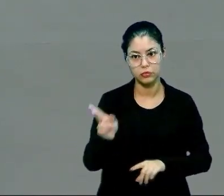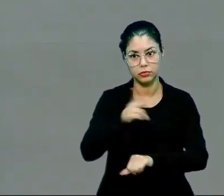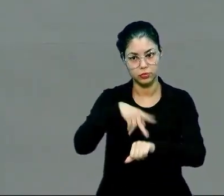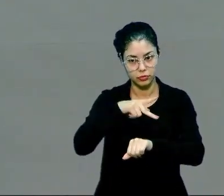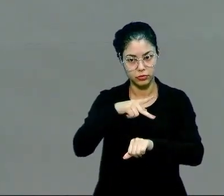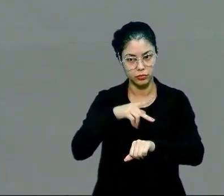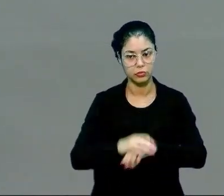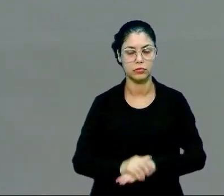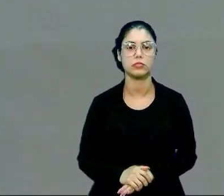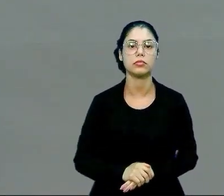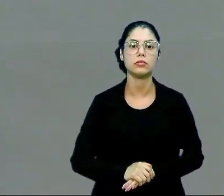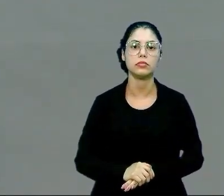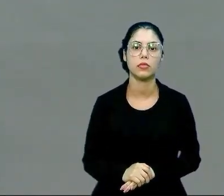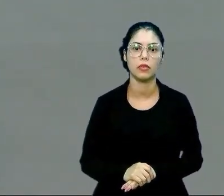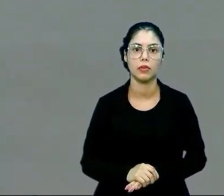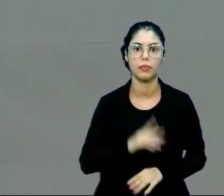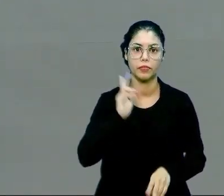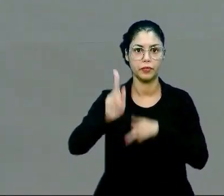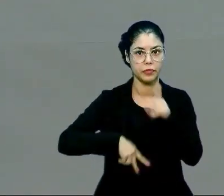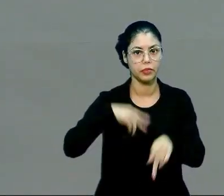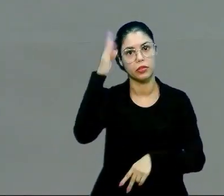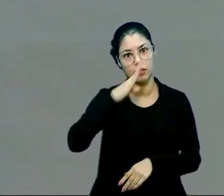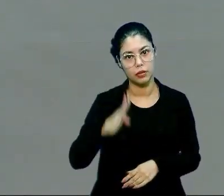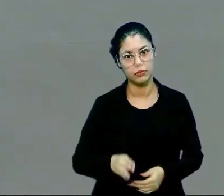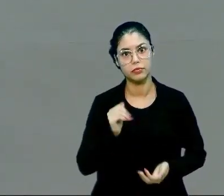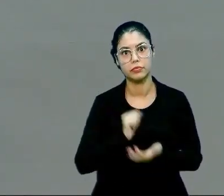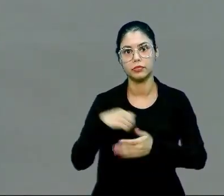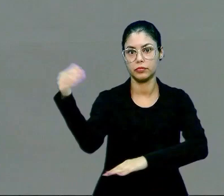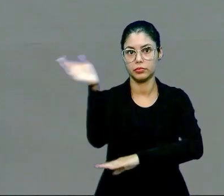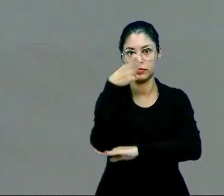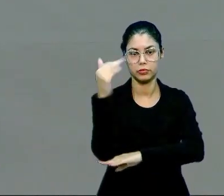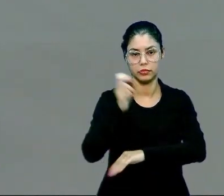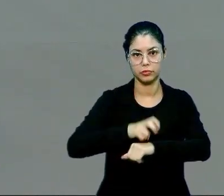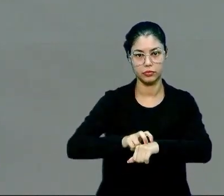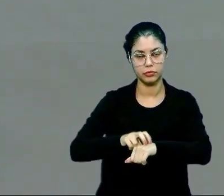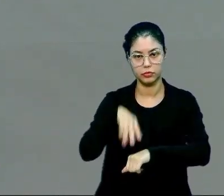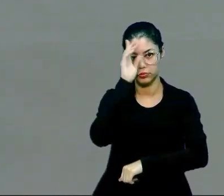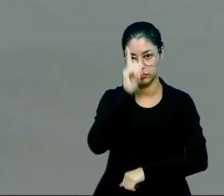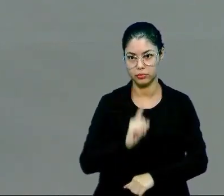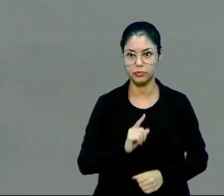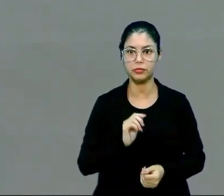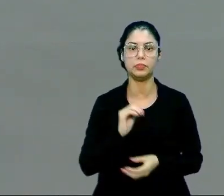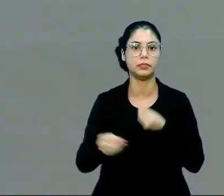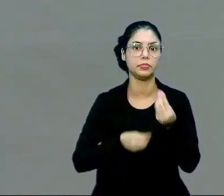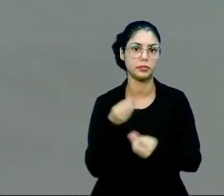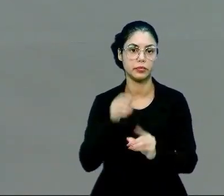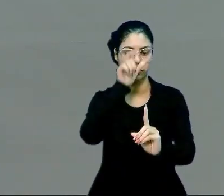país, é o Brasil, é o povo brasileiro, é a bandeira verde e amarela, porque é